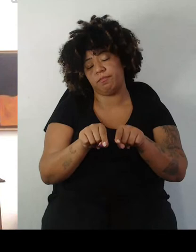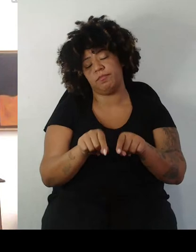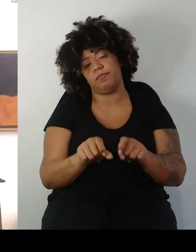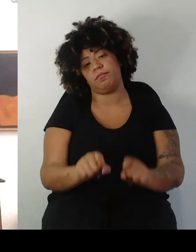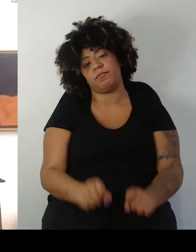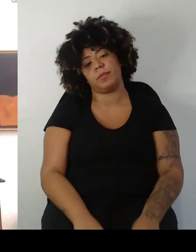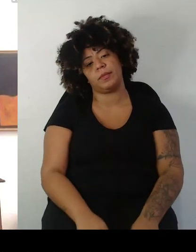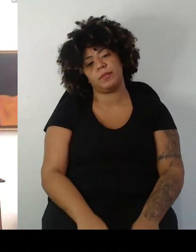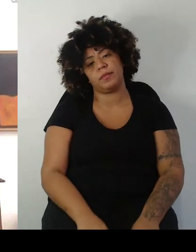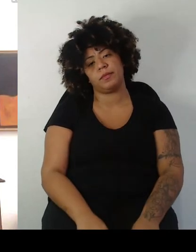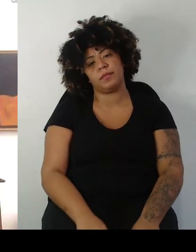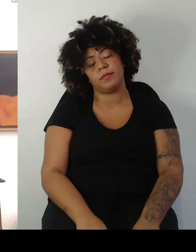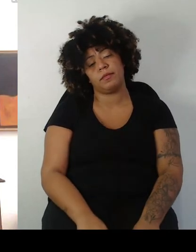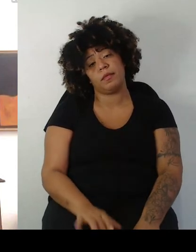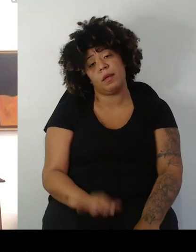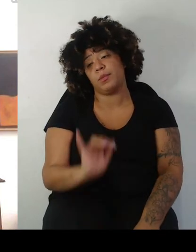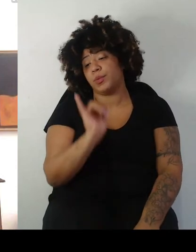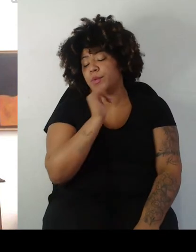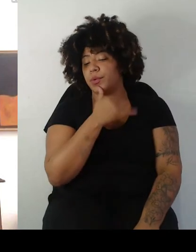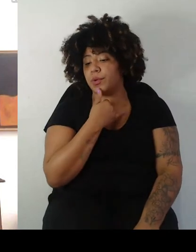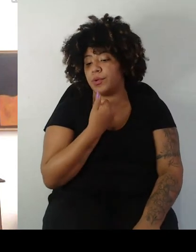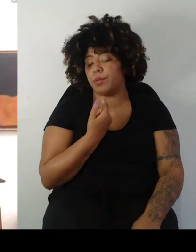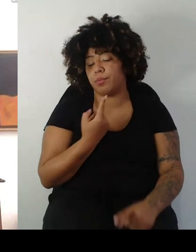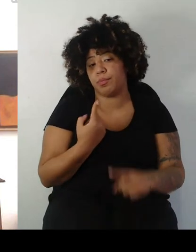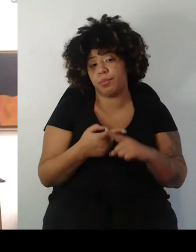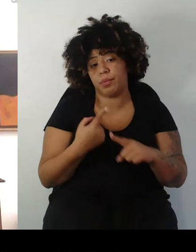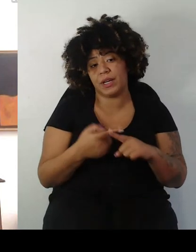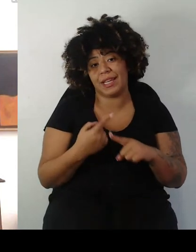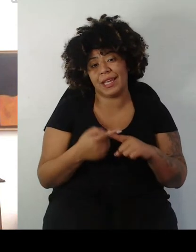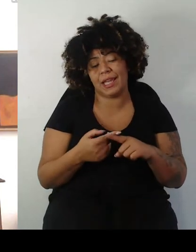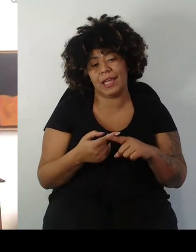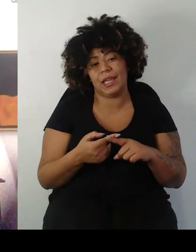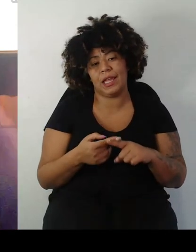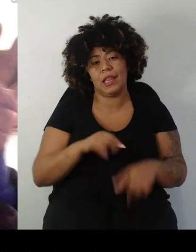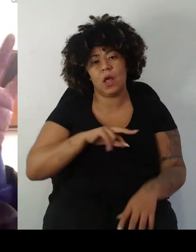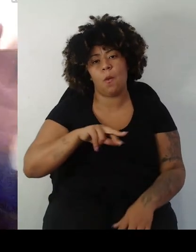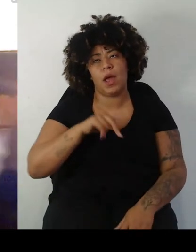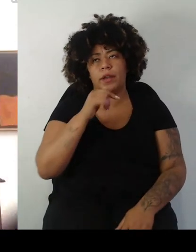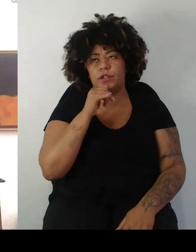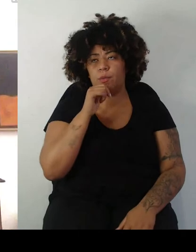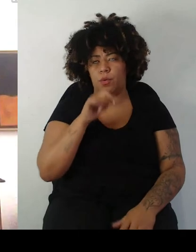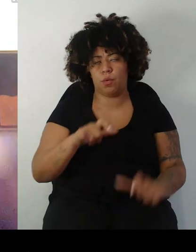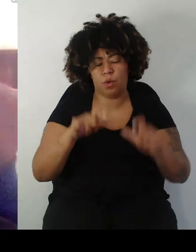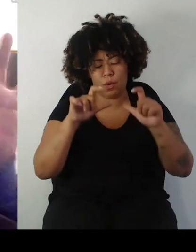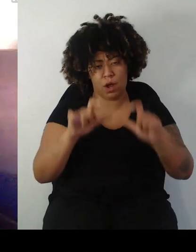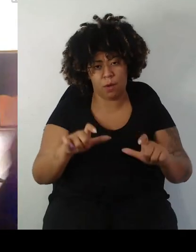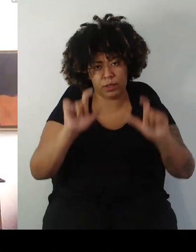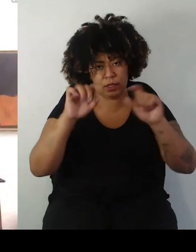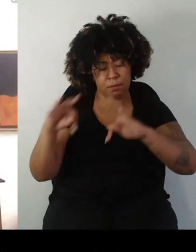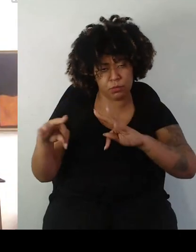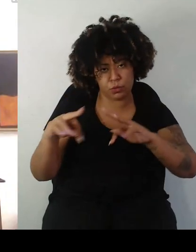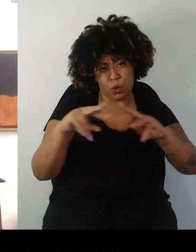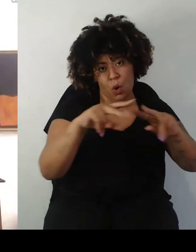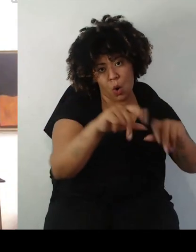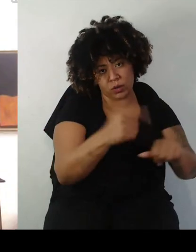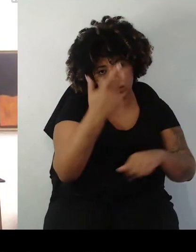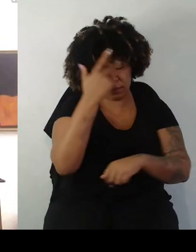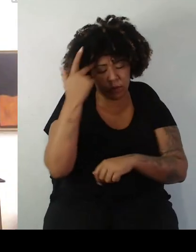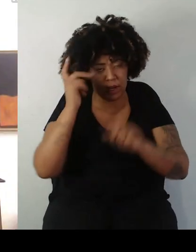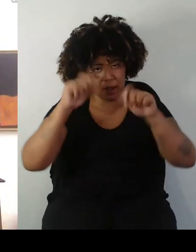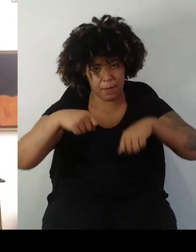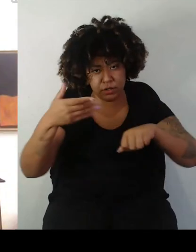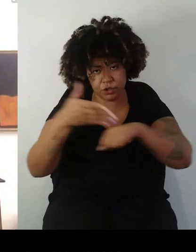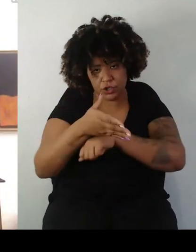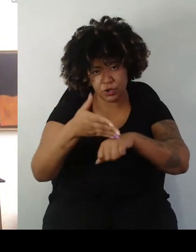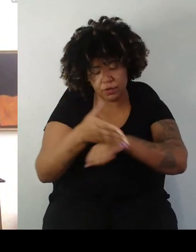É uma pena que a exposição não tenha se tornado uma exposição Itinerante foi muito difícil conseguir essas